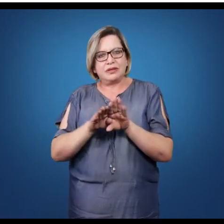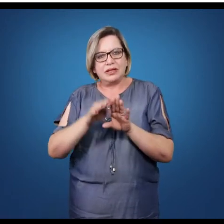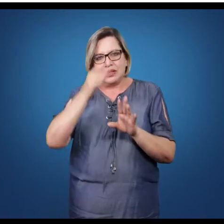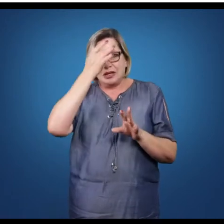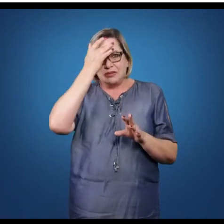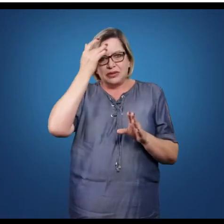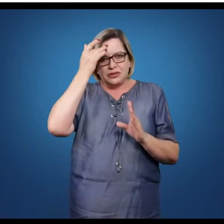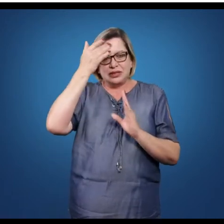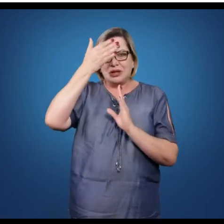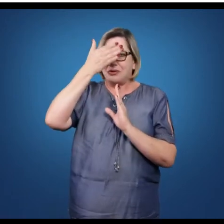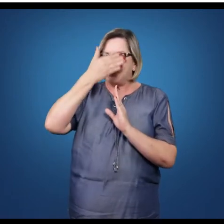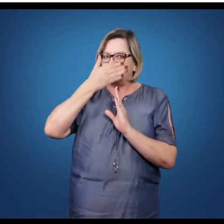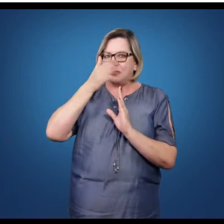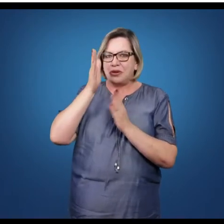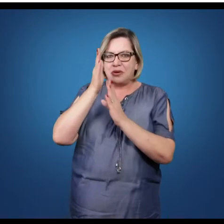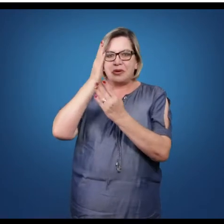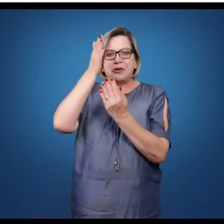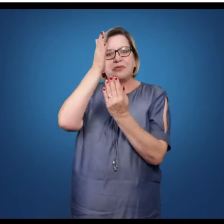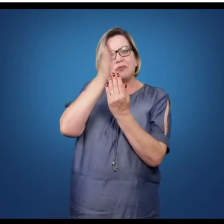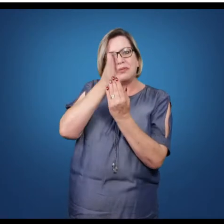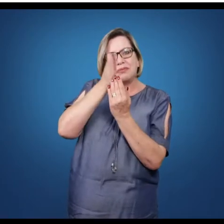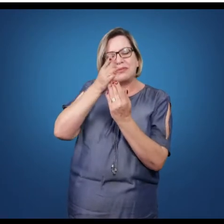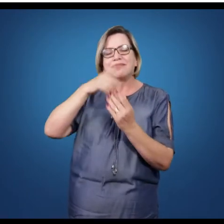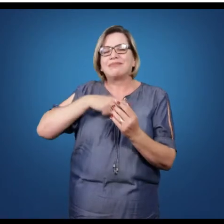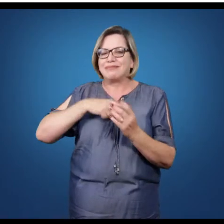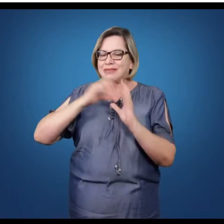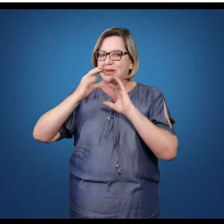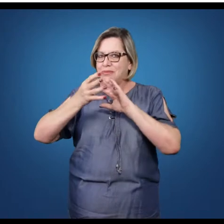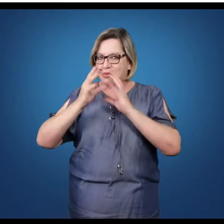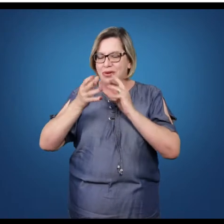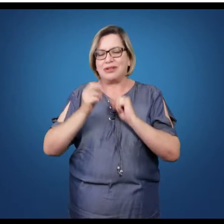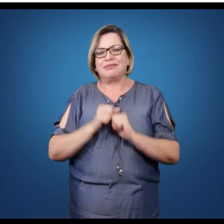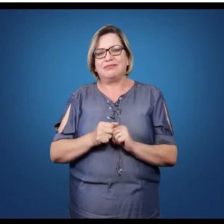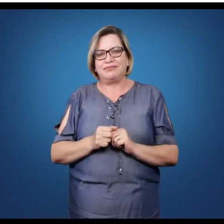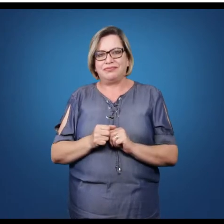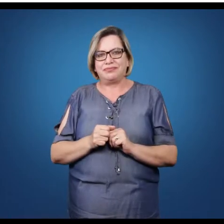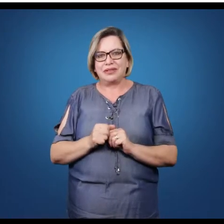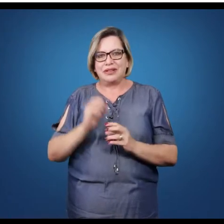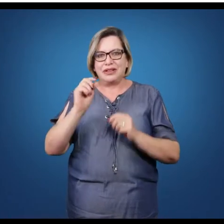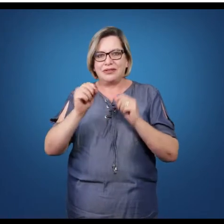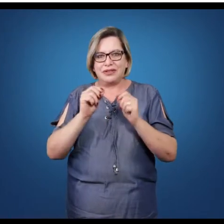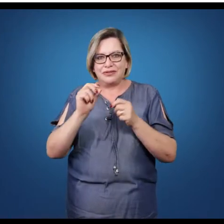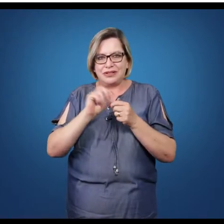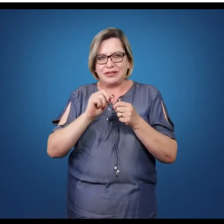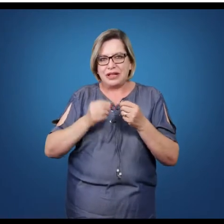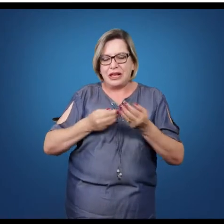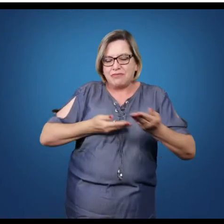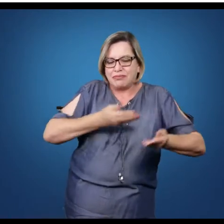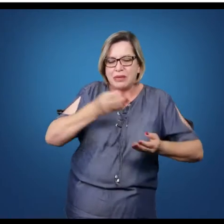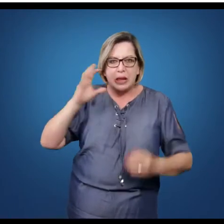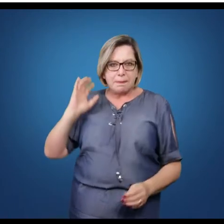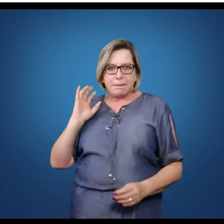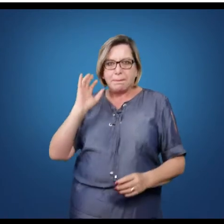que estiverem no meio, na fila do meio, ficam com a bola. Tá ok? Então a gente vai fazer um trabalho de passe